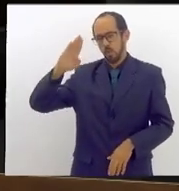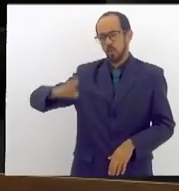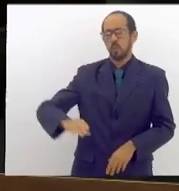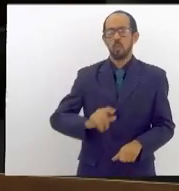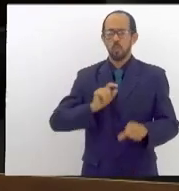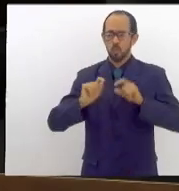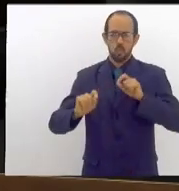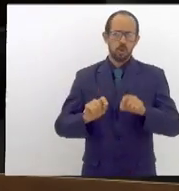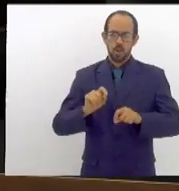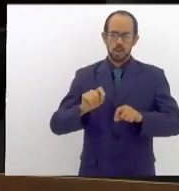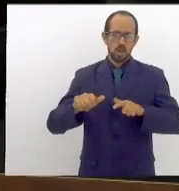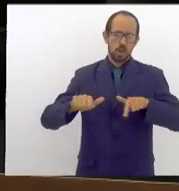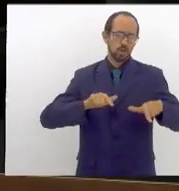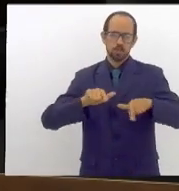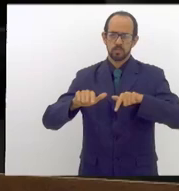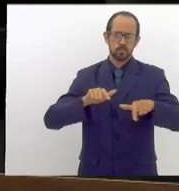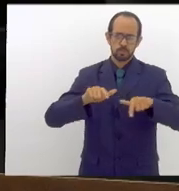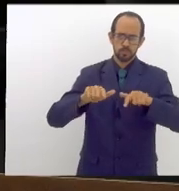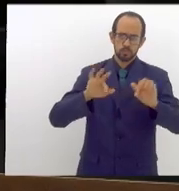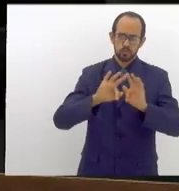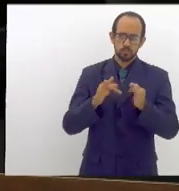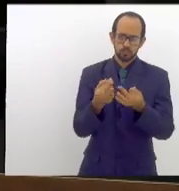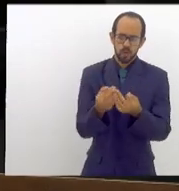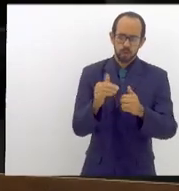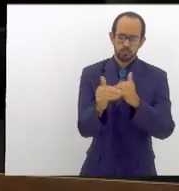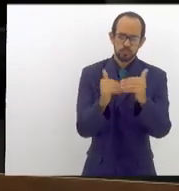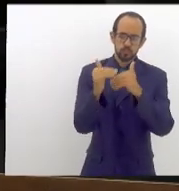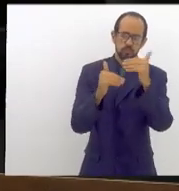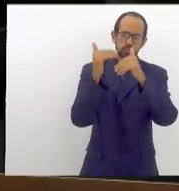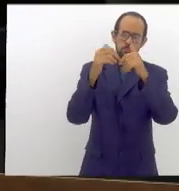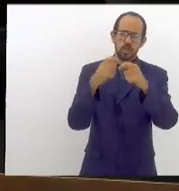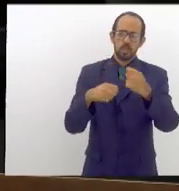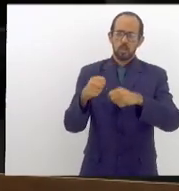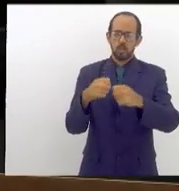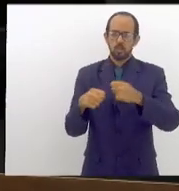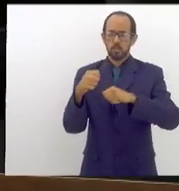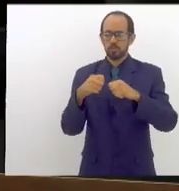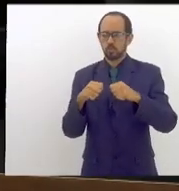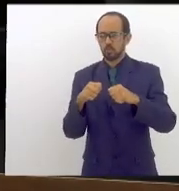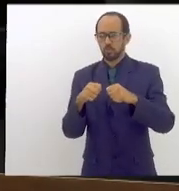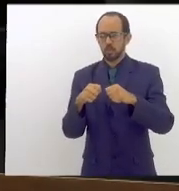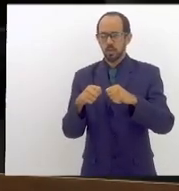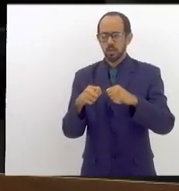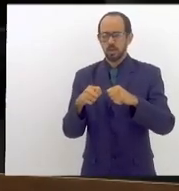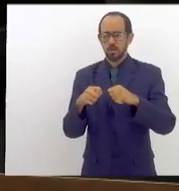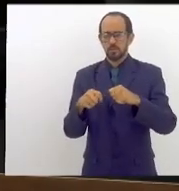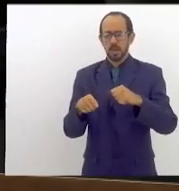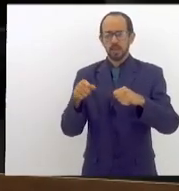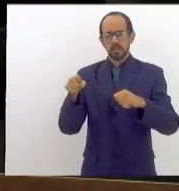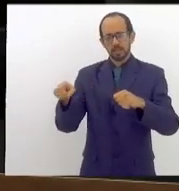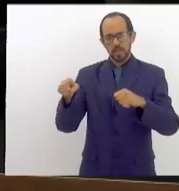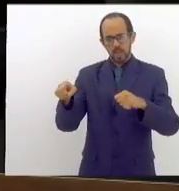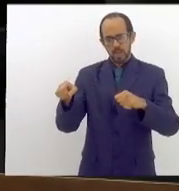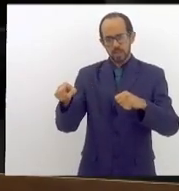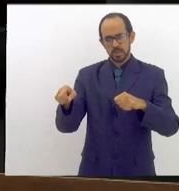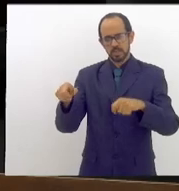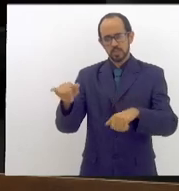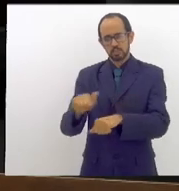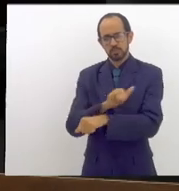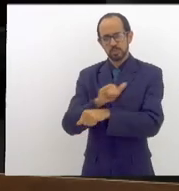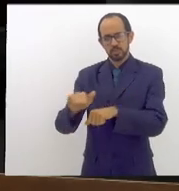as atividades do Fórum de desenvolvimento econômico para que esse fórum também fosse um grande canal